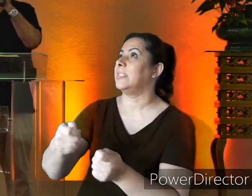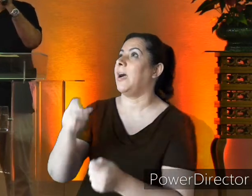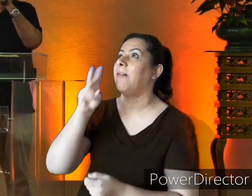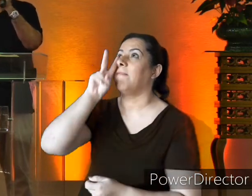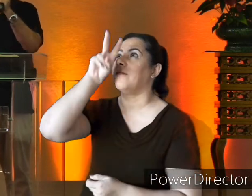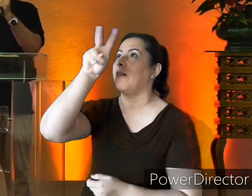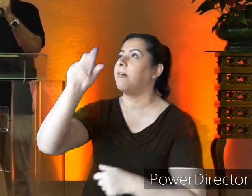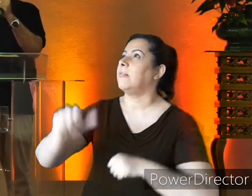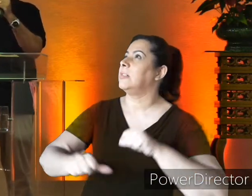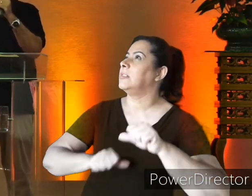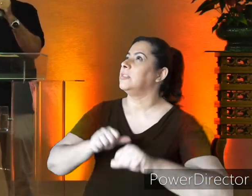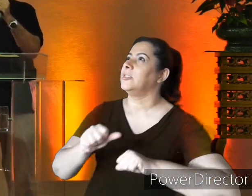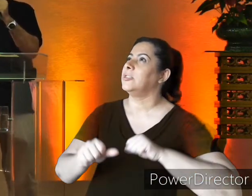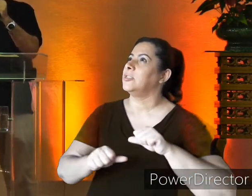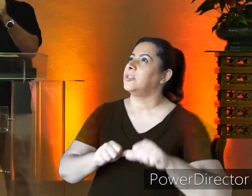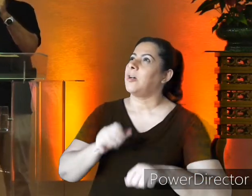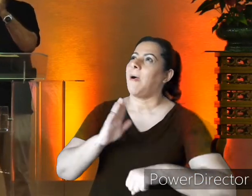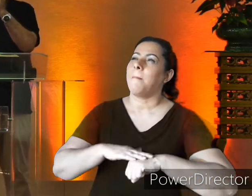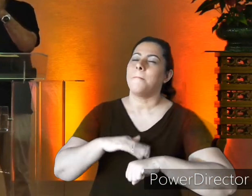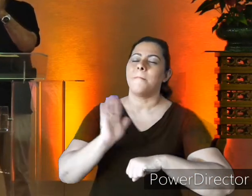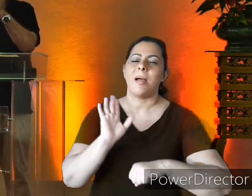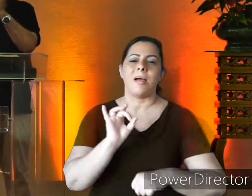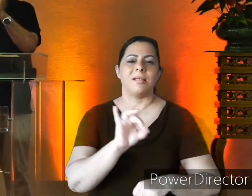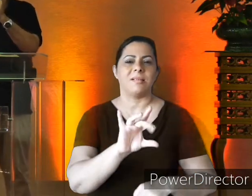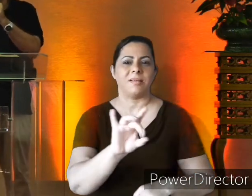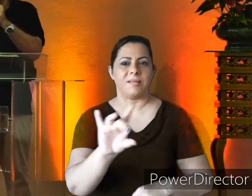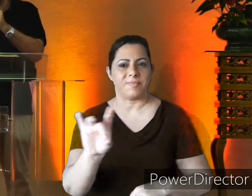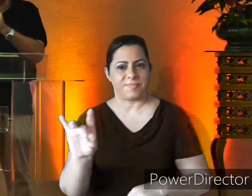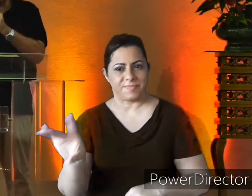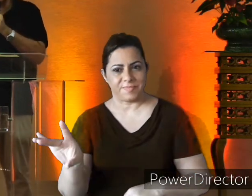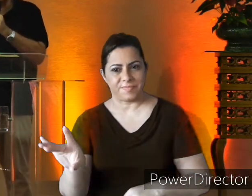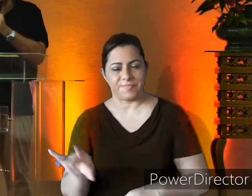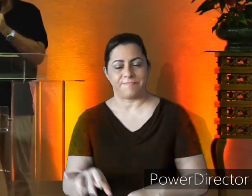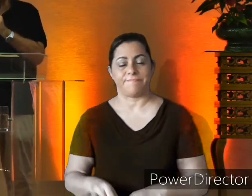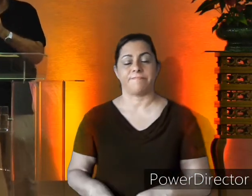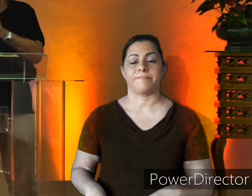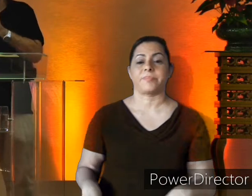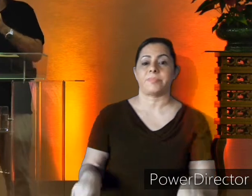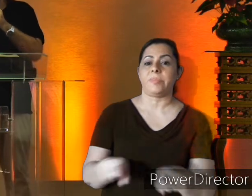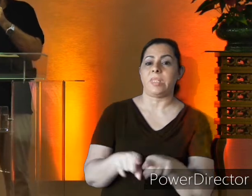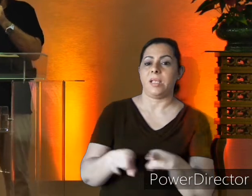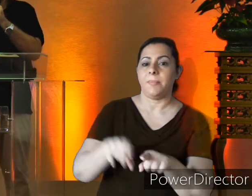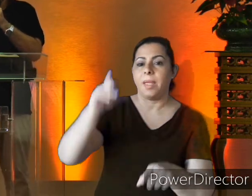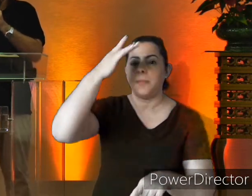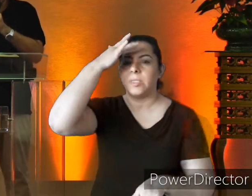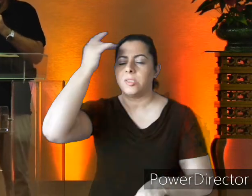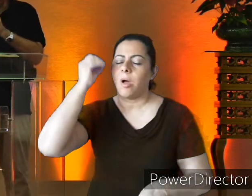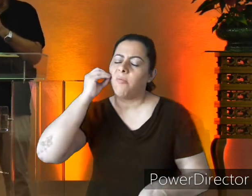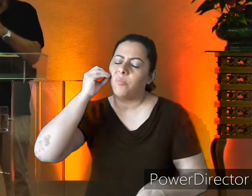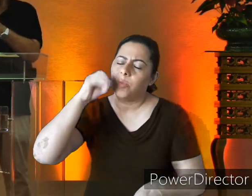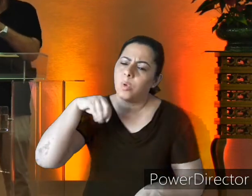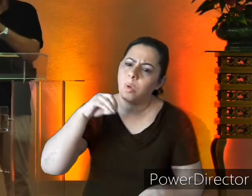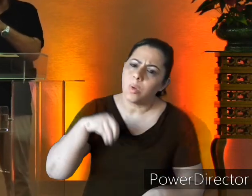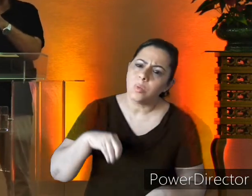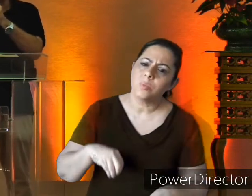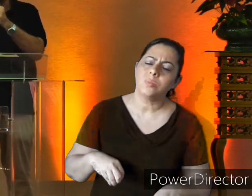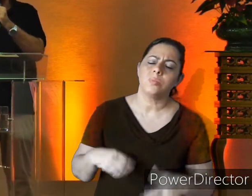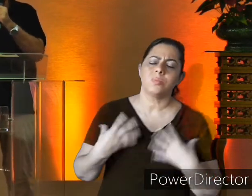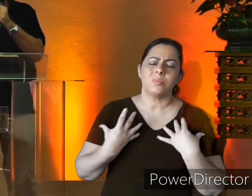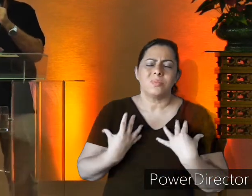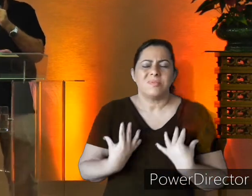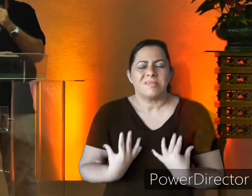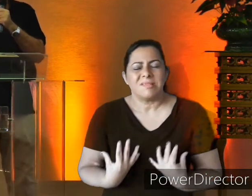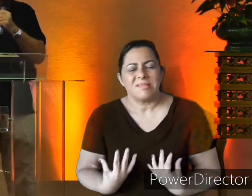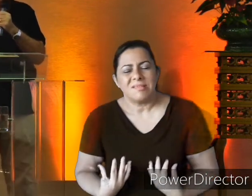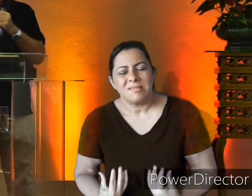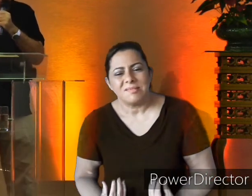desanimados, que desceram dos muros, aqueles que não têm mais vigiado, aqueles que sabem que estão